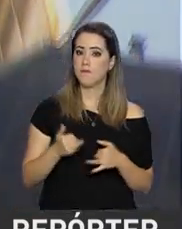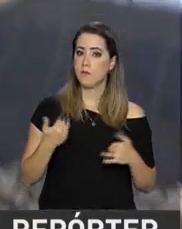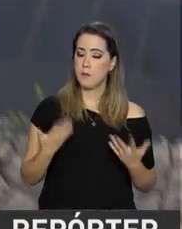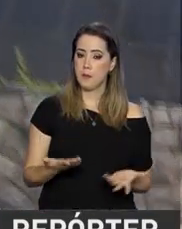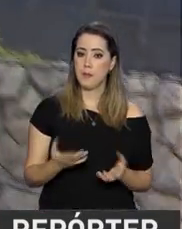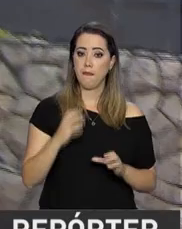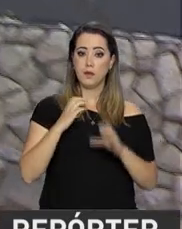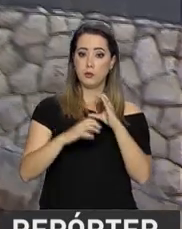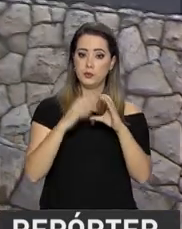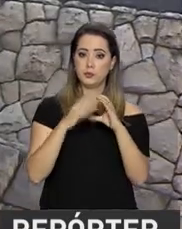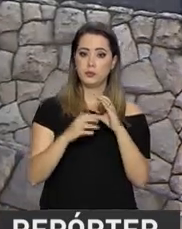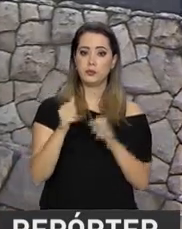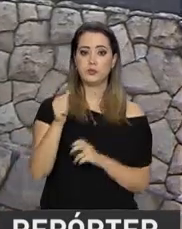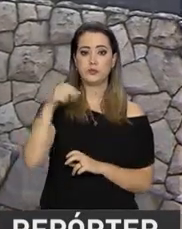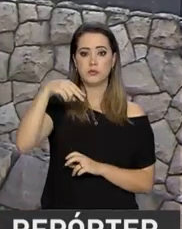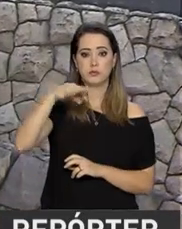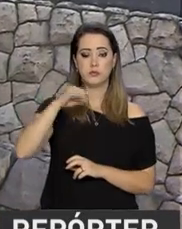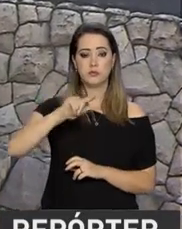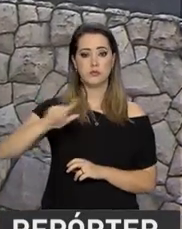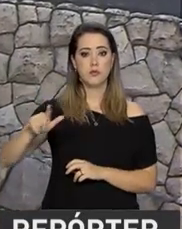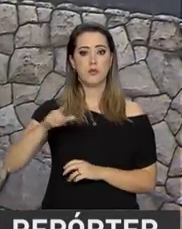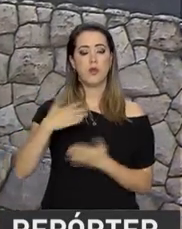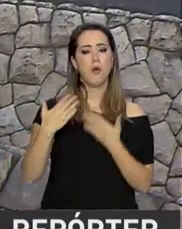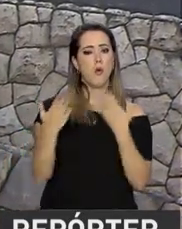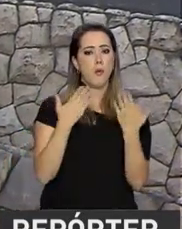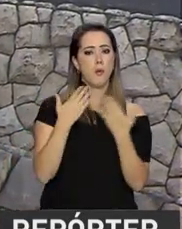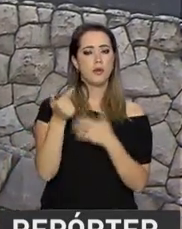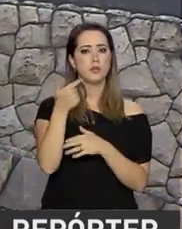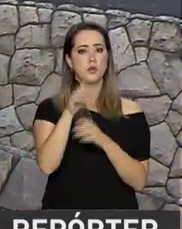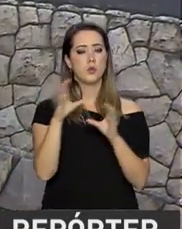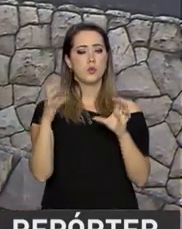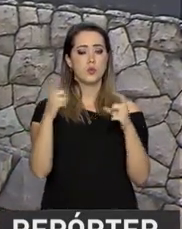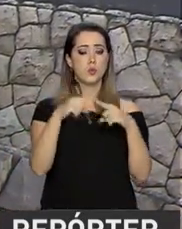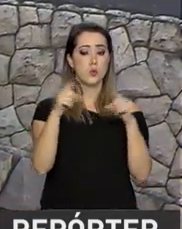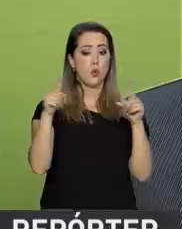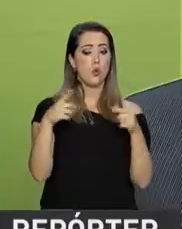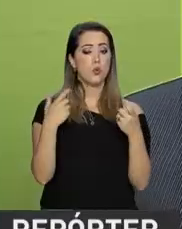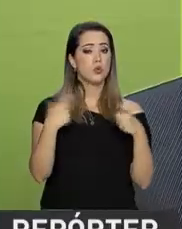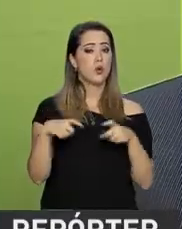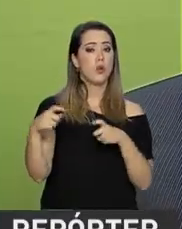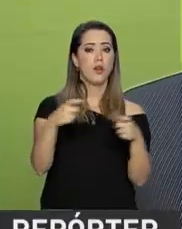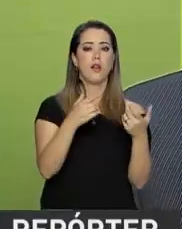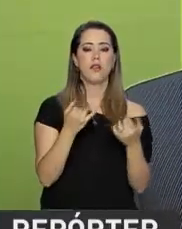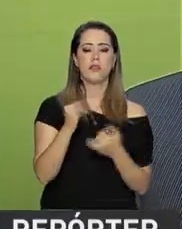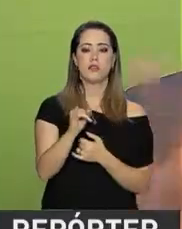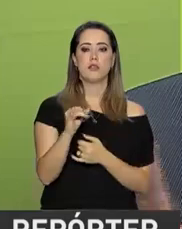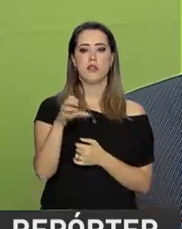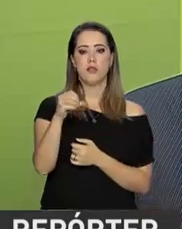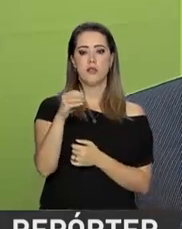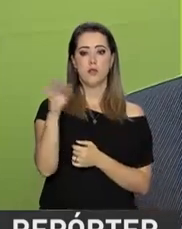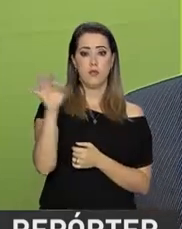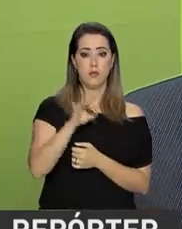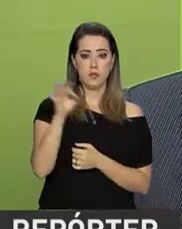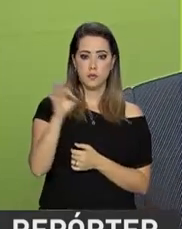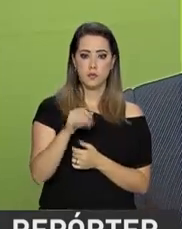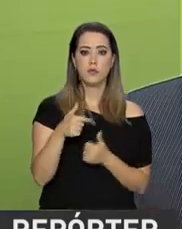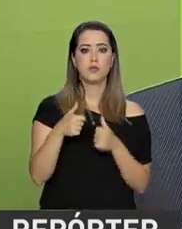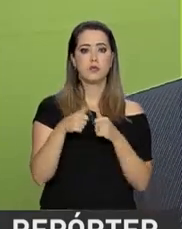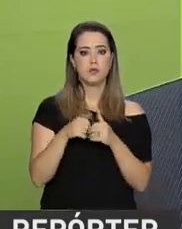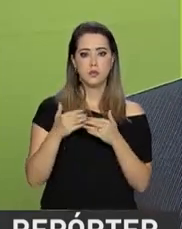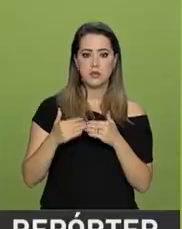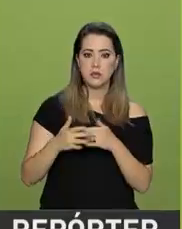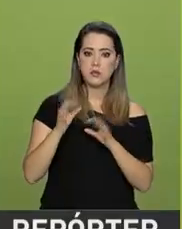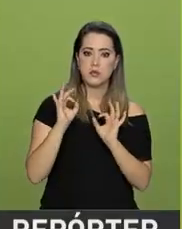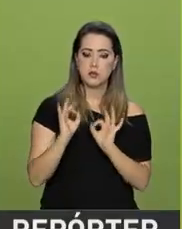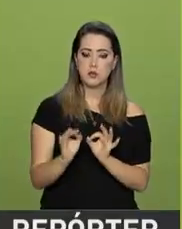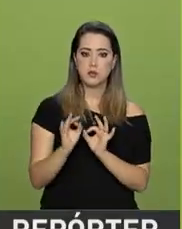de Telecomunicações, a Anatel, irá analisar os orelhões desses estados. Caso 90% deles estejam